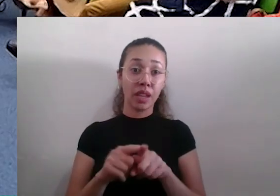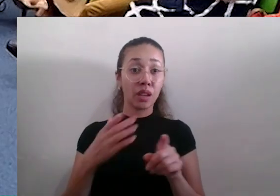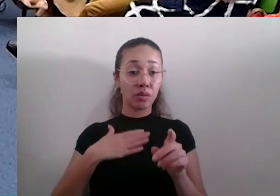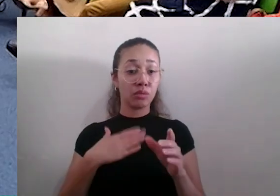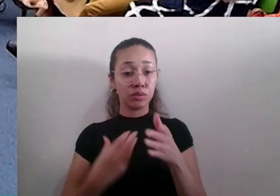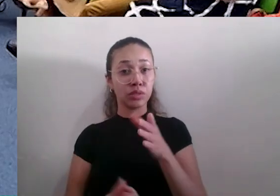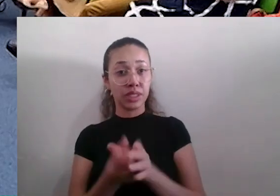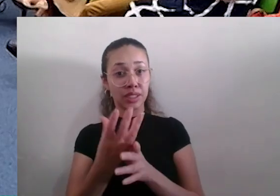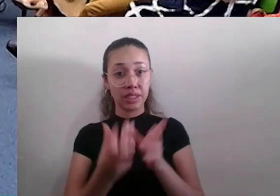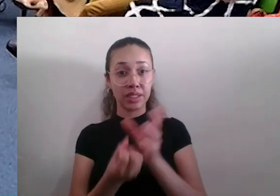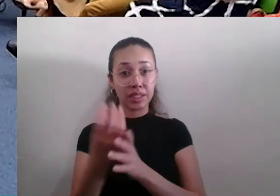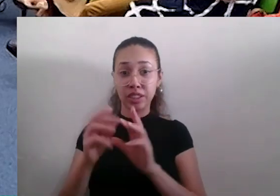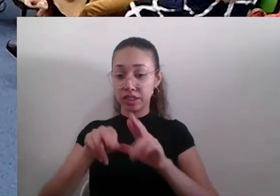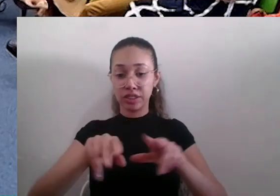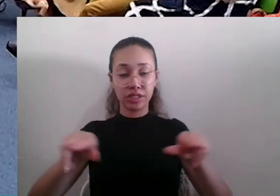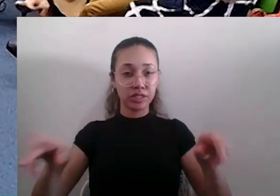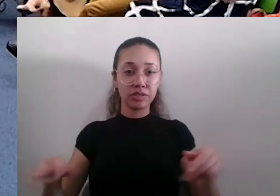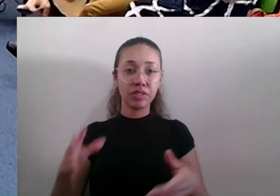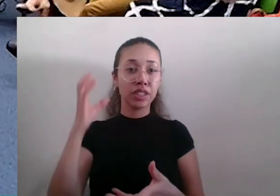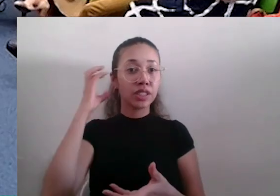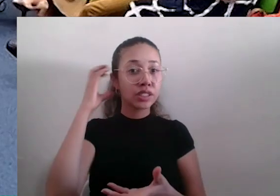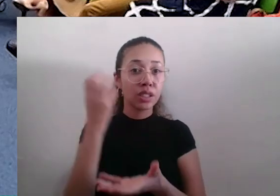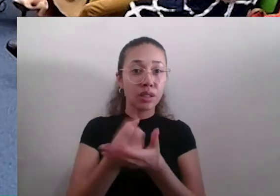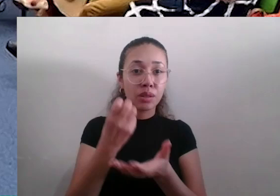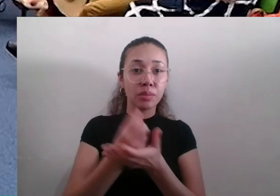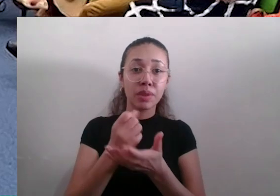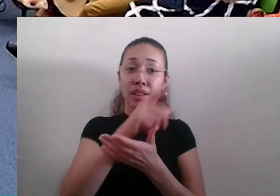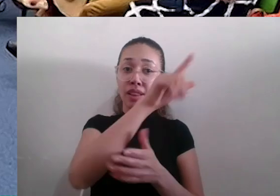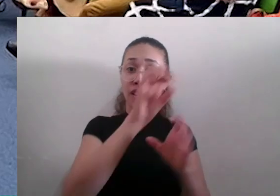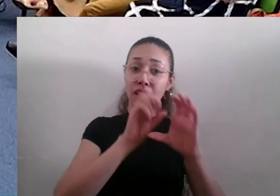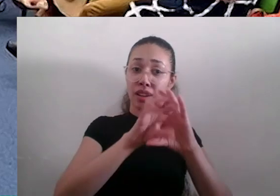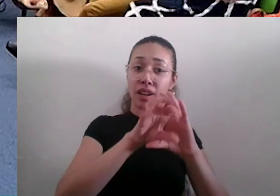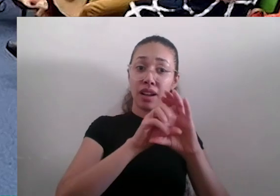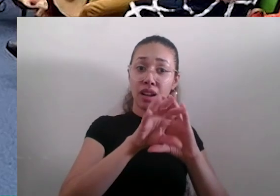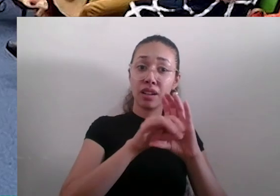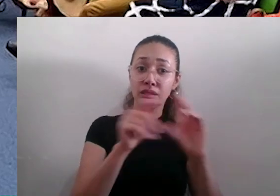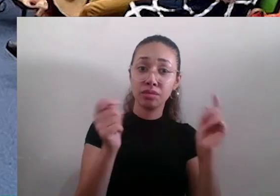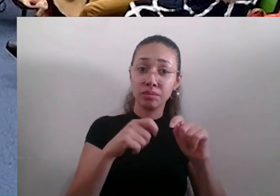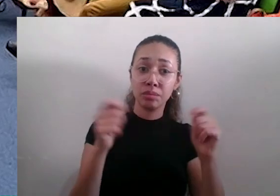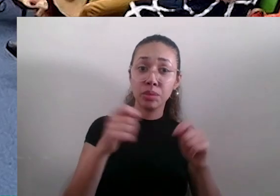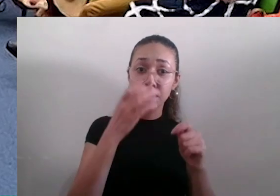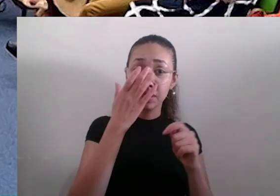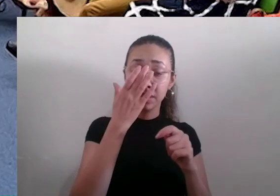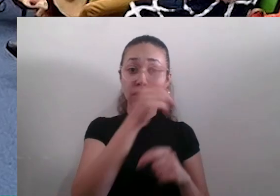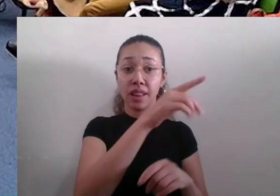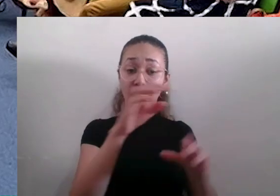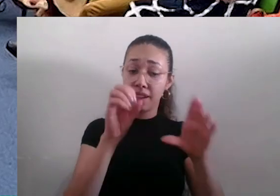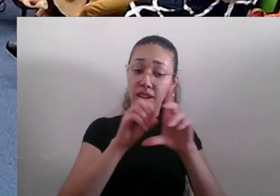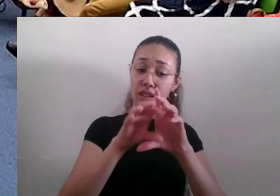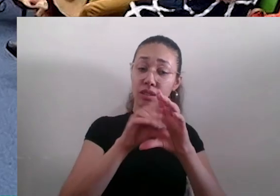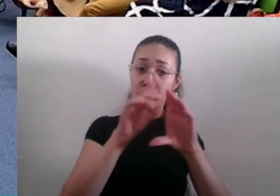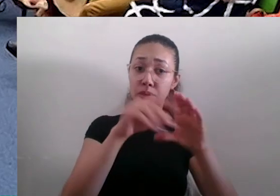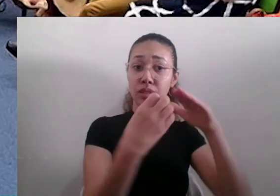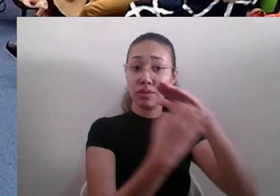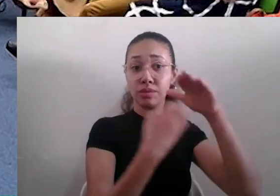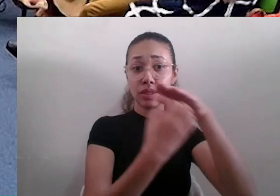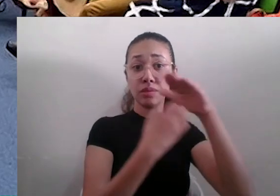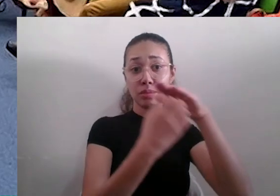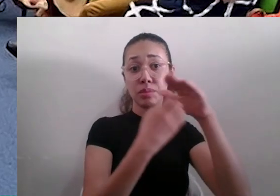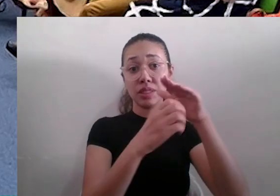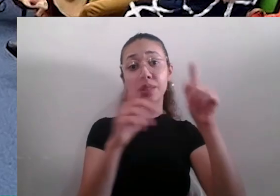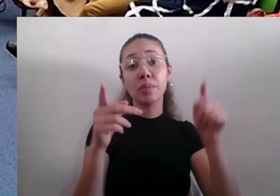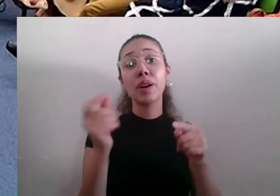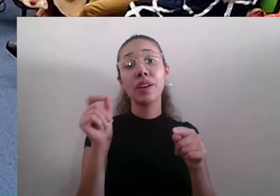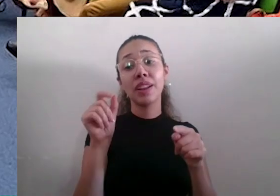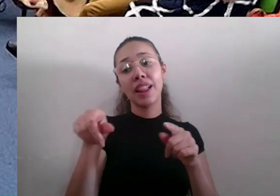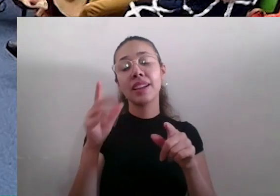produziu vários podcasts para Global Play por exemplo a Globo é uma empresa de conteúdo mas é também uma empresa de dados